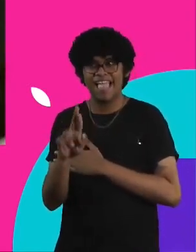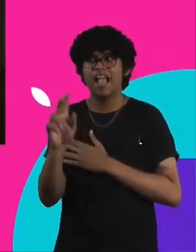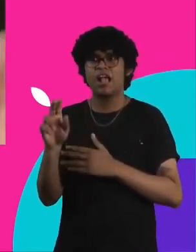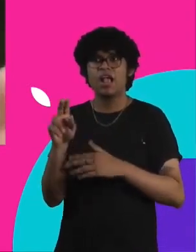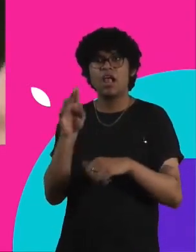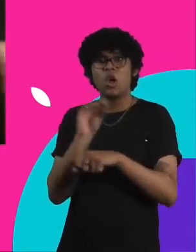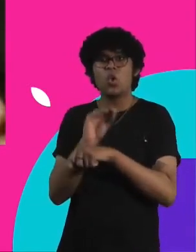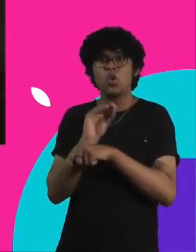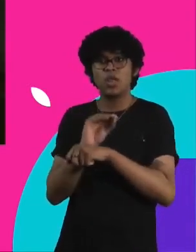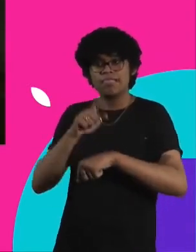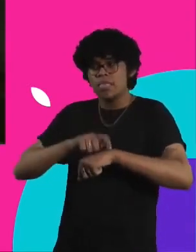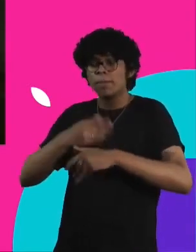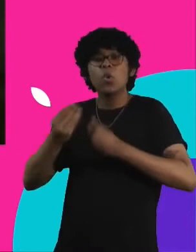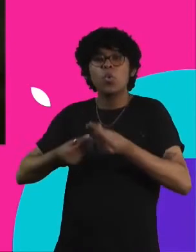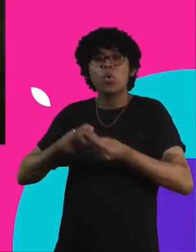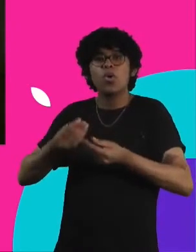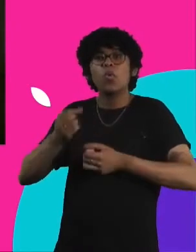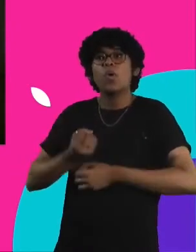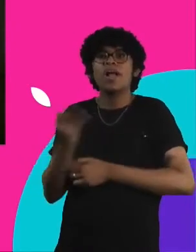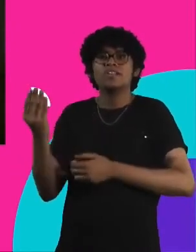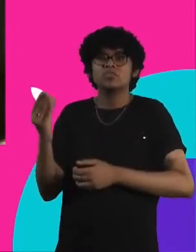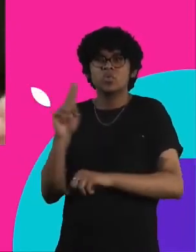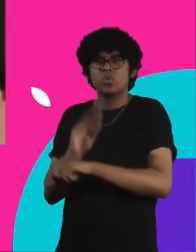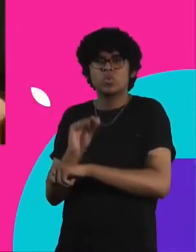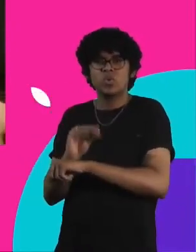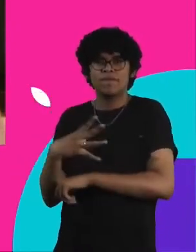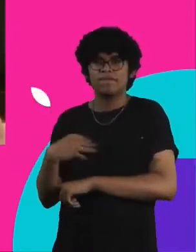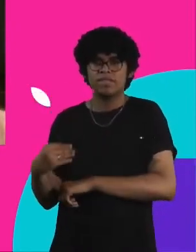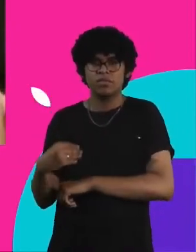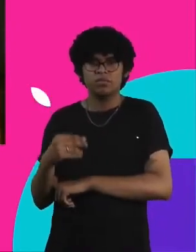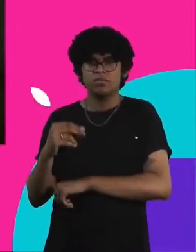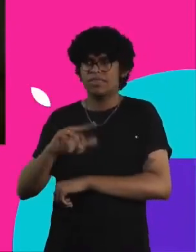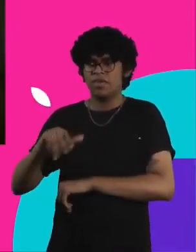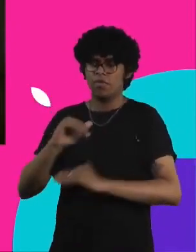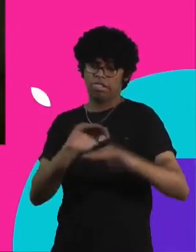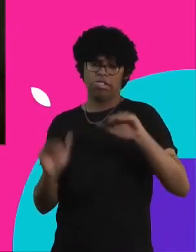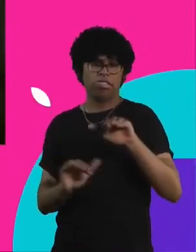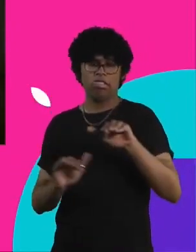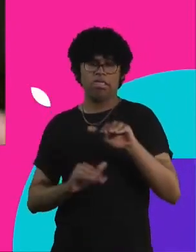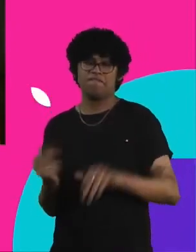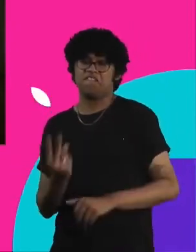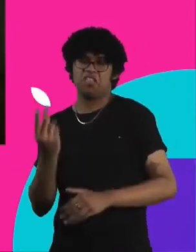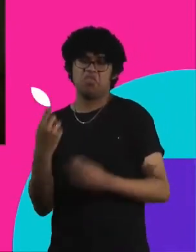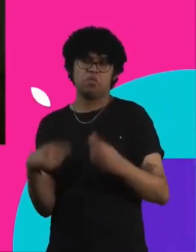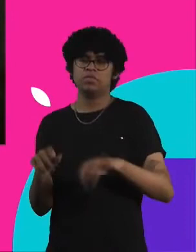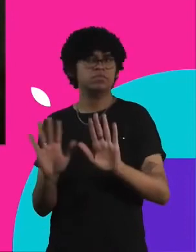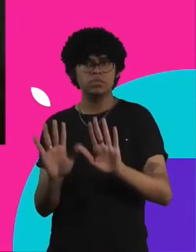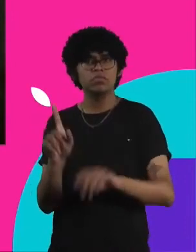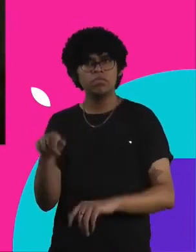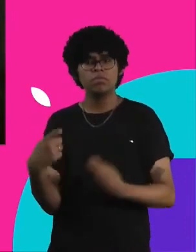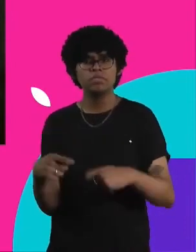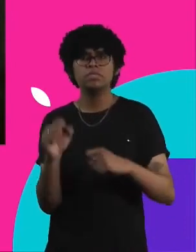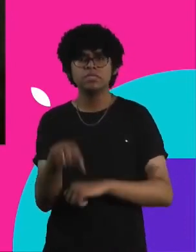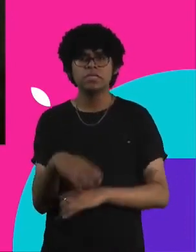filho não é uma coisa menor e não é uma coisa que não deveria ser valorizada. Então, esse é um outro fator, a falta de equilíbrio. E